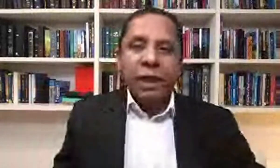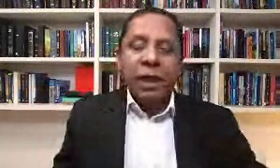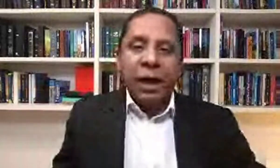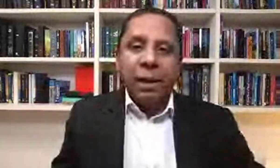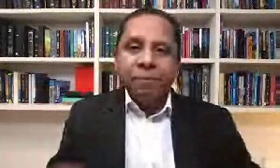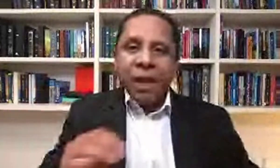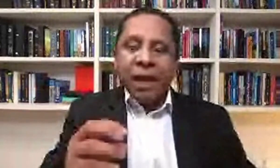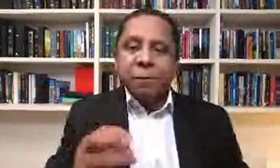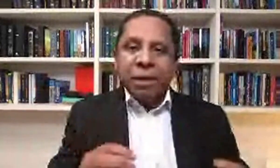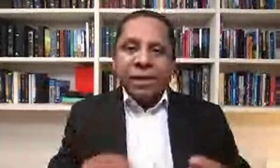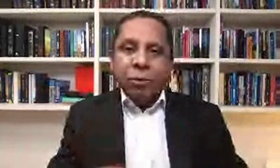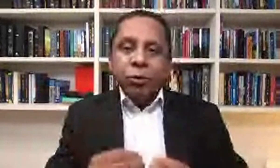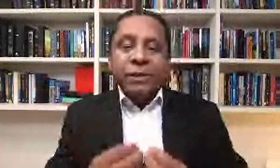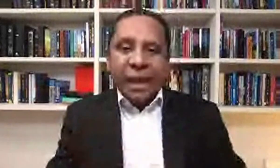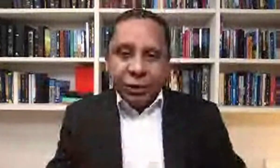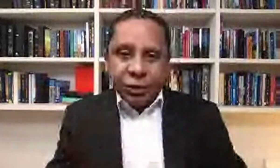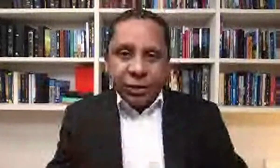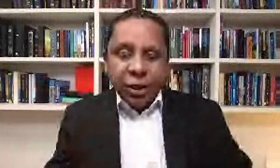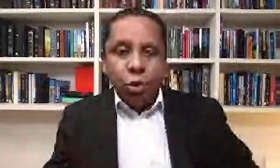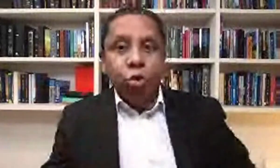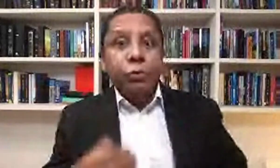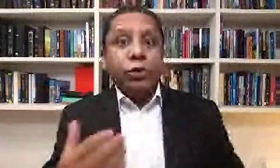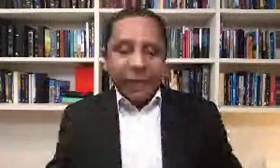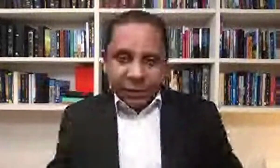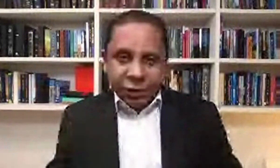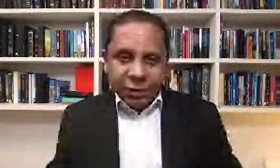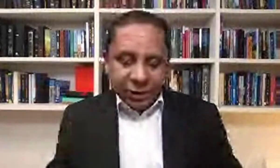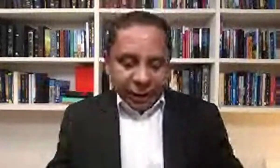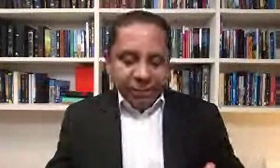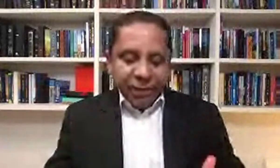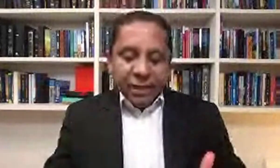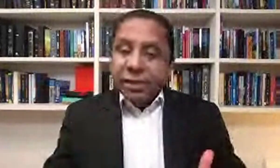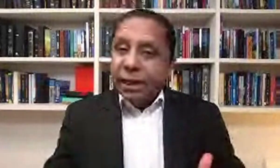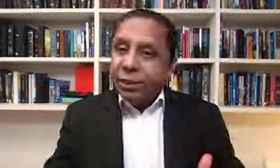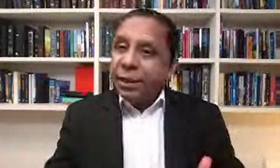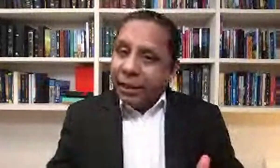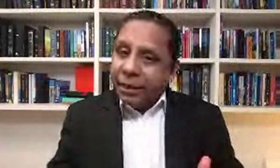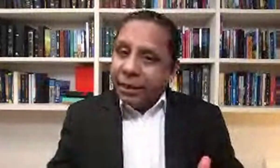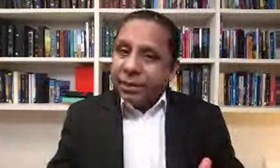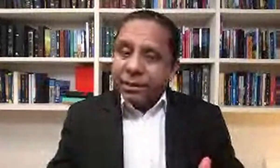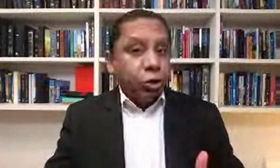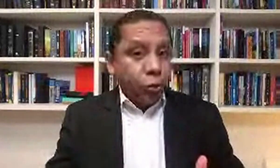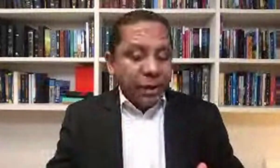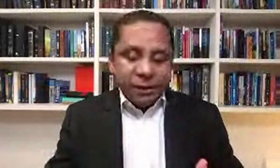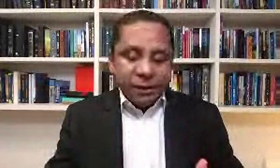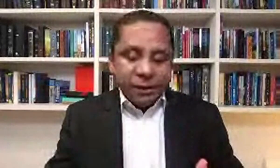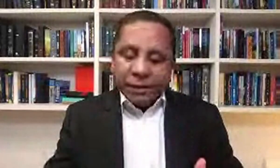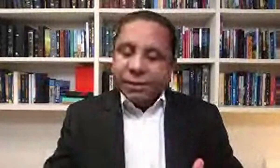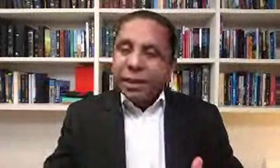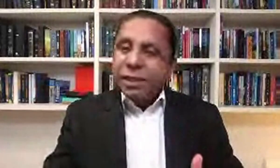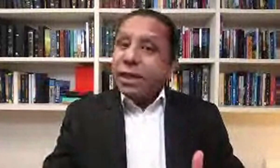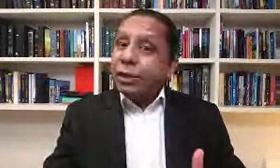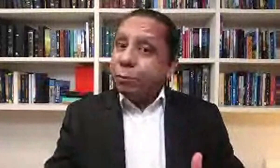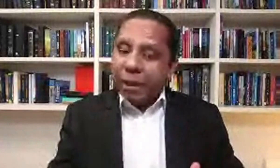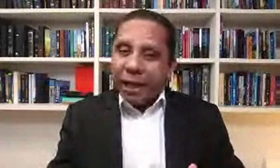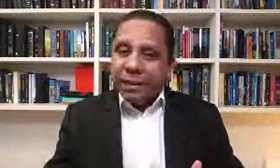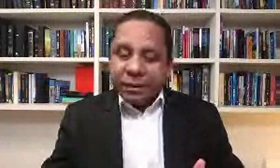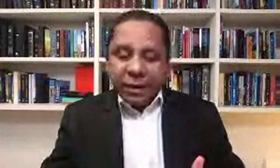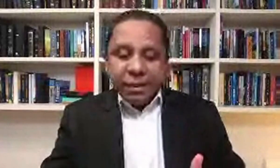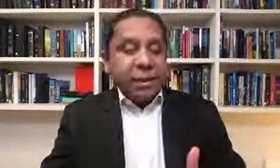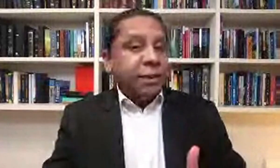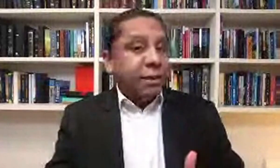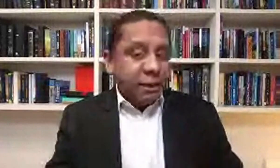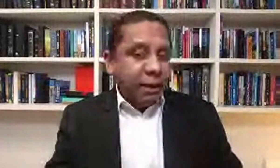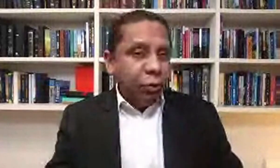muito a expressão sete, o número sete, né? Sete igrejas, trombetas, sete